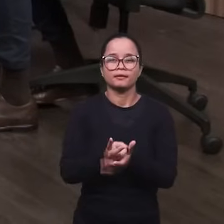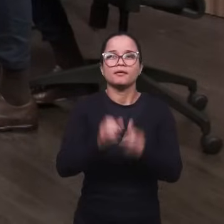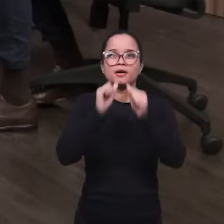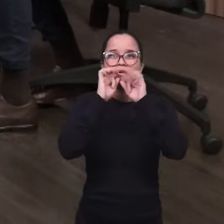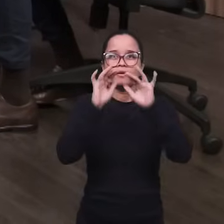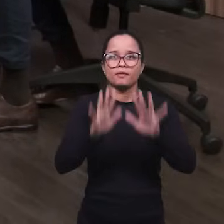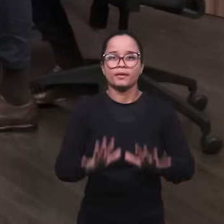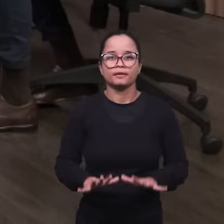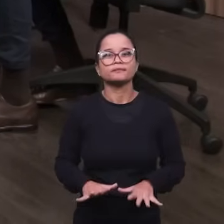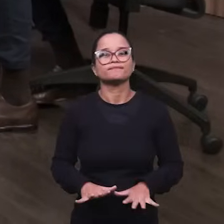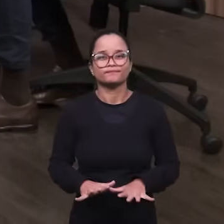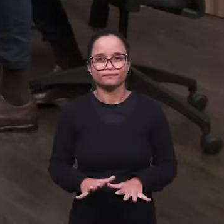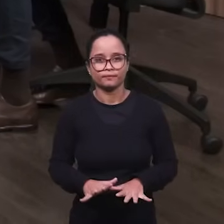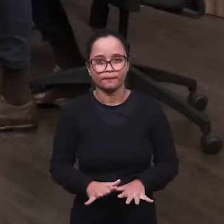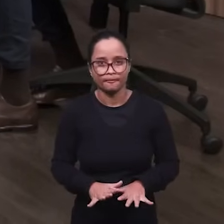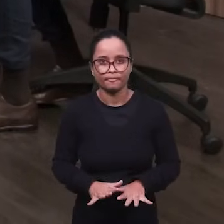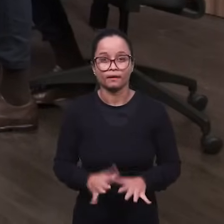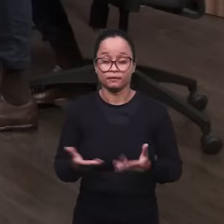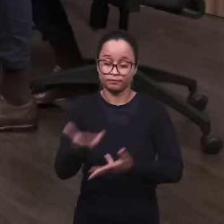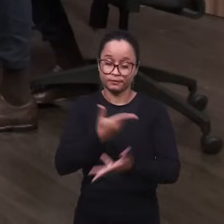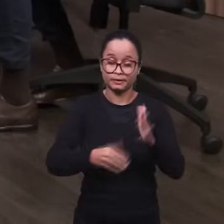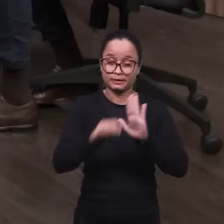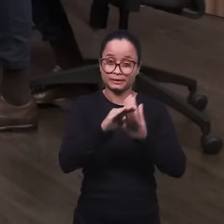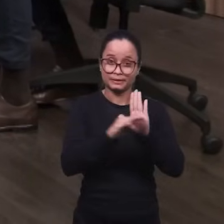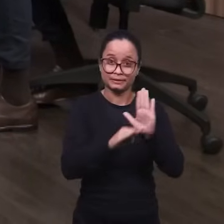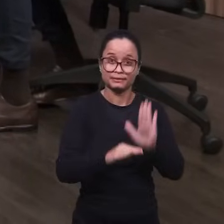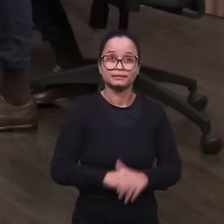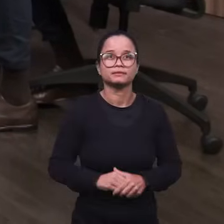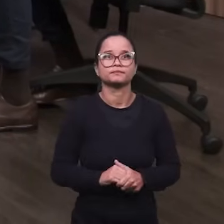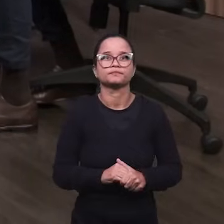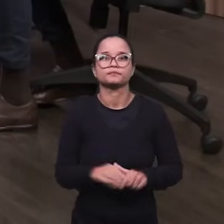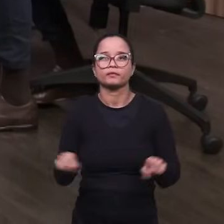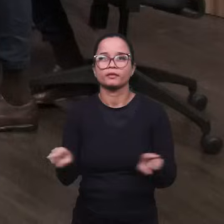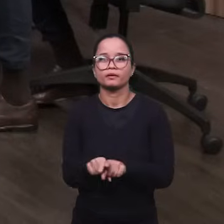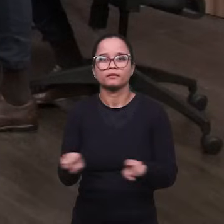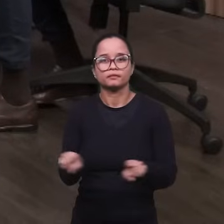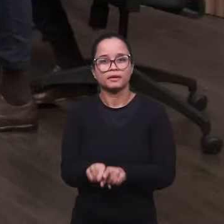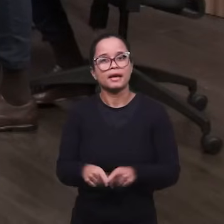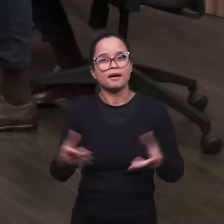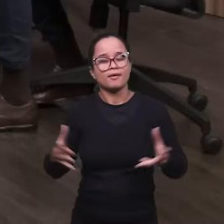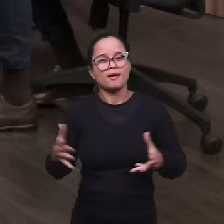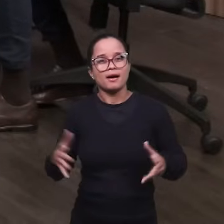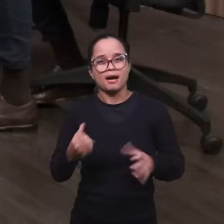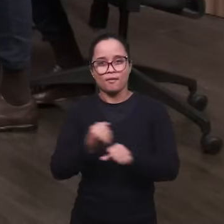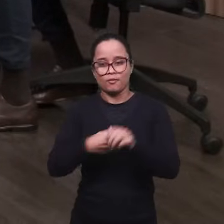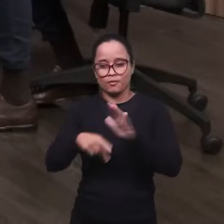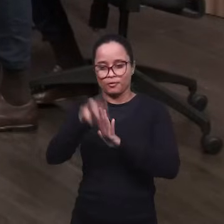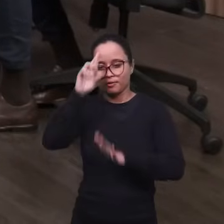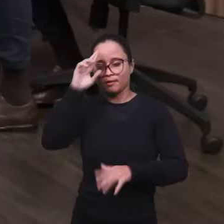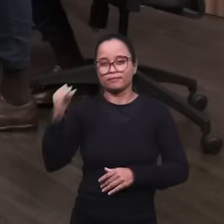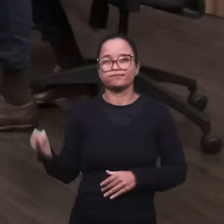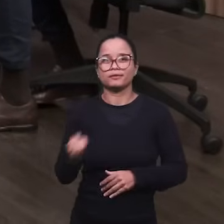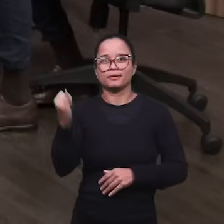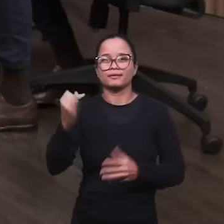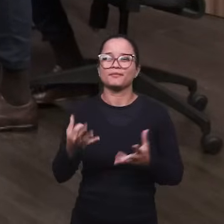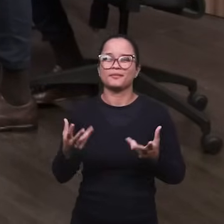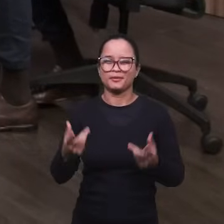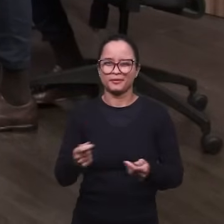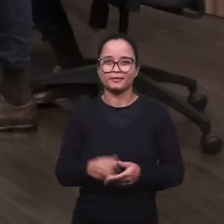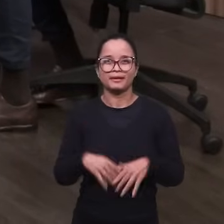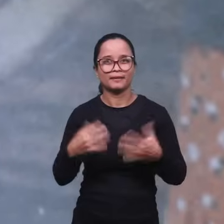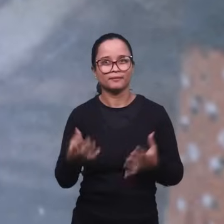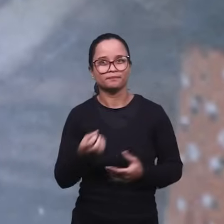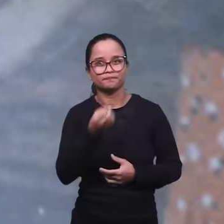bênção mesmo ter participado desse programa. Estamos aqui, né, realizando também a obra do Senhor, que é o mais Amém. importante nas Isso é nossas vidas.